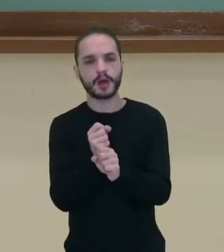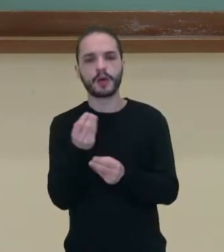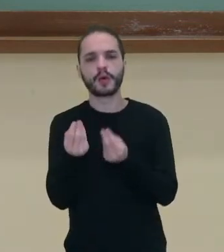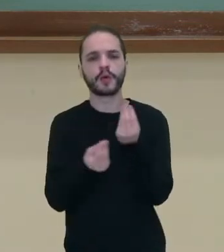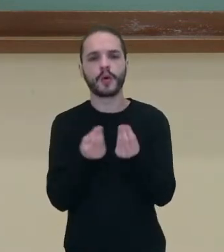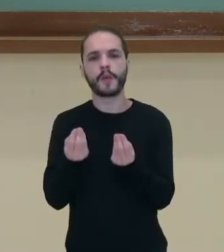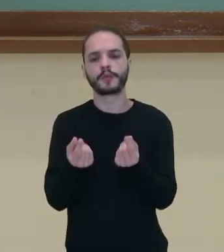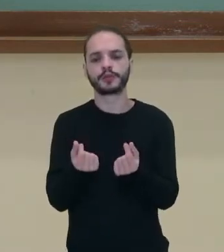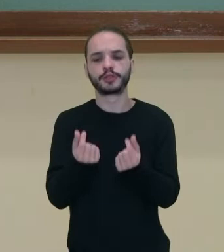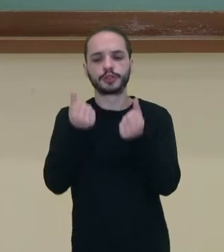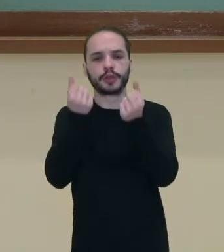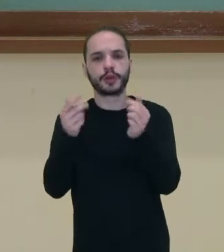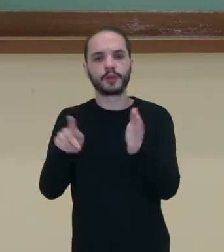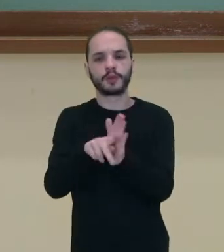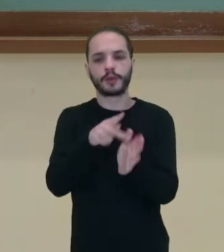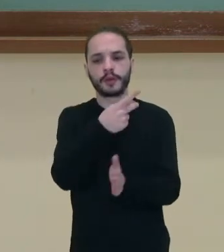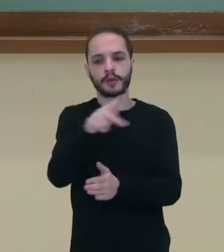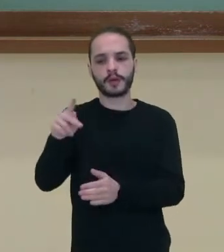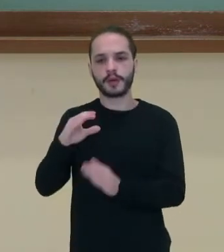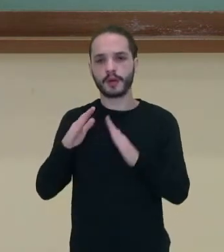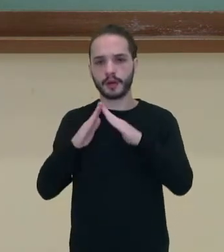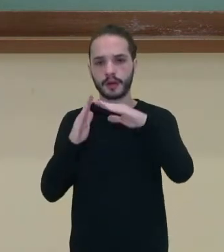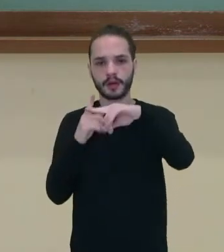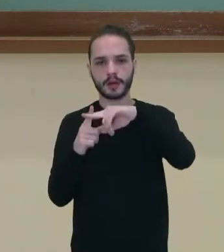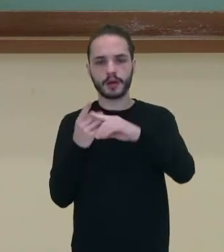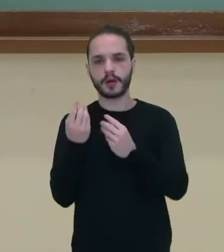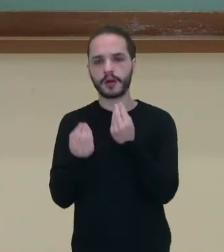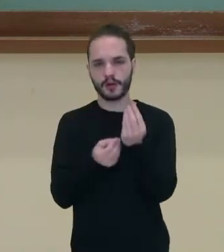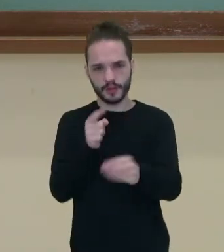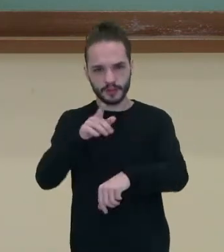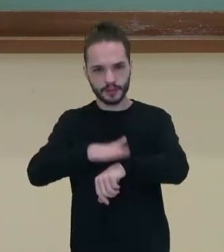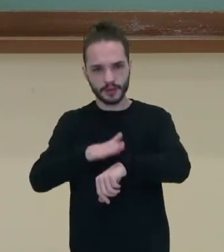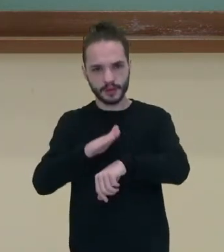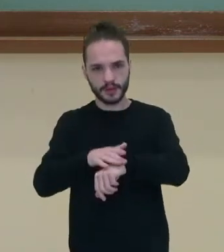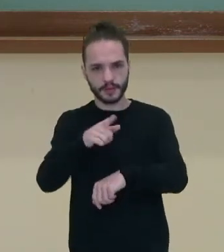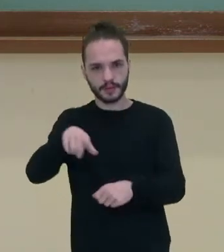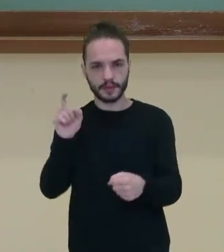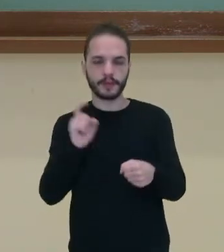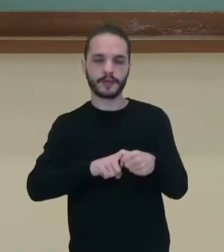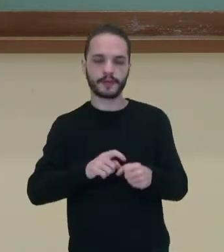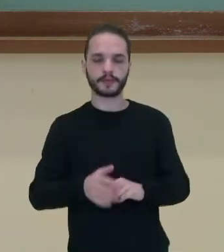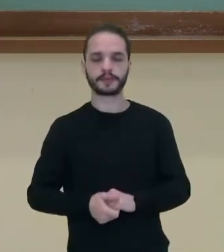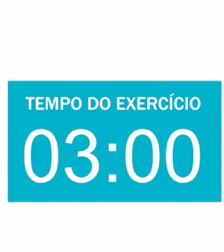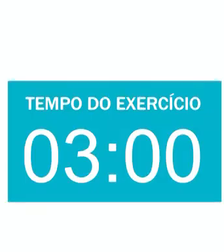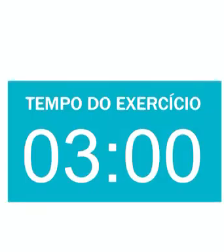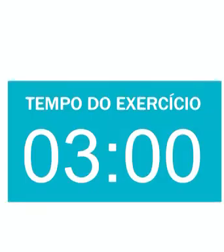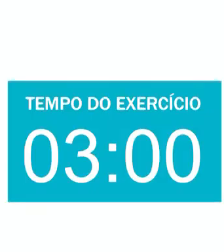onde que vinha a riqueza do clero, né? Eu vou dar um tempinho para vocês e nós já voltamos.